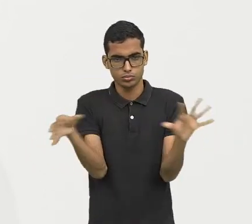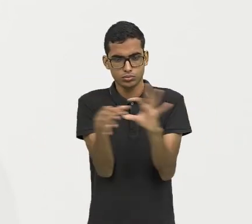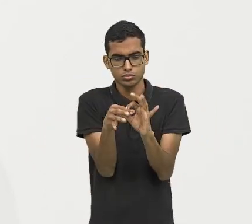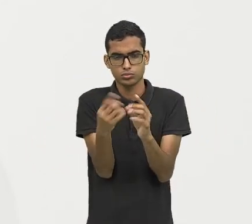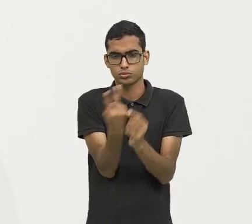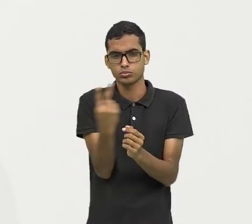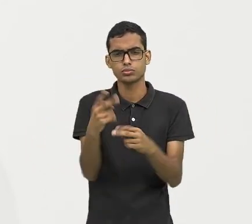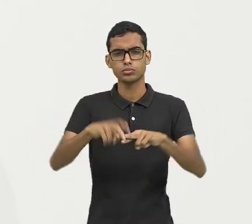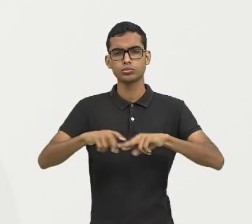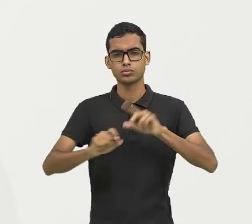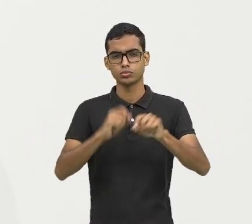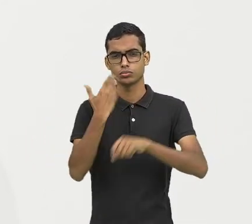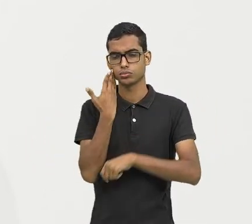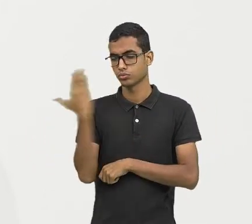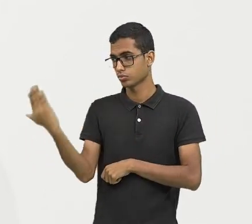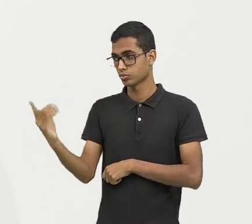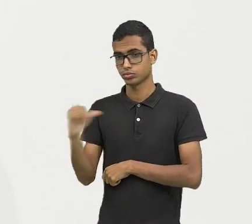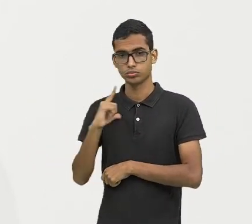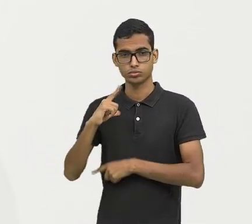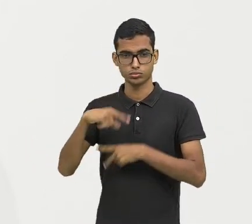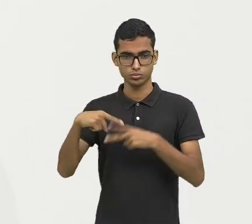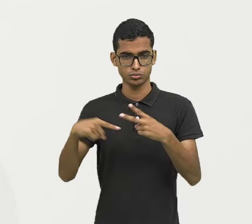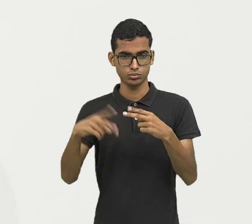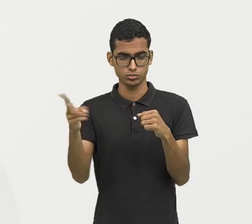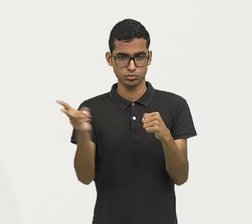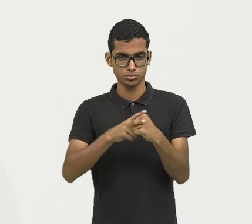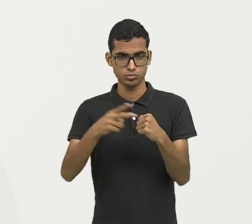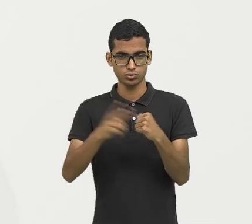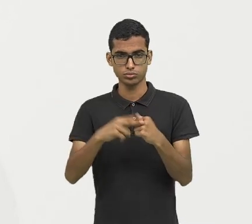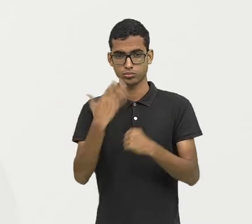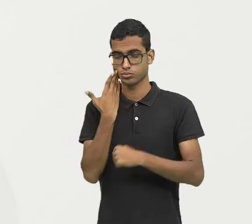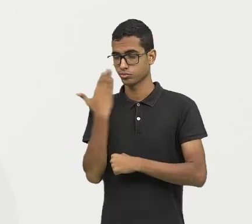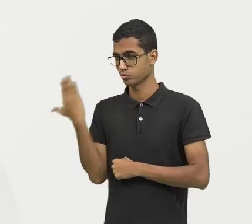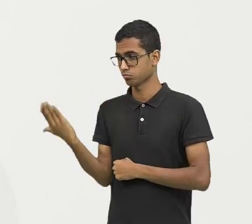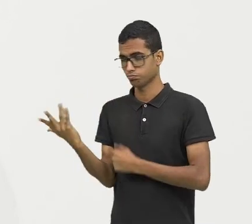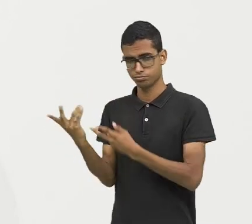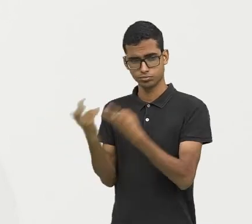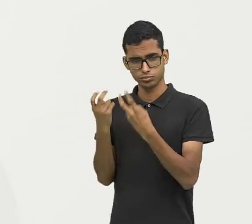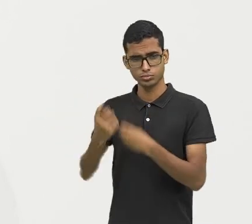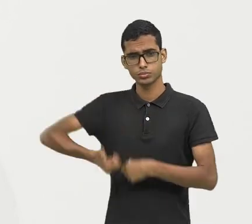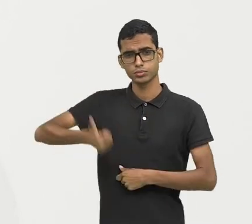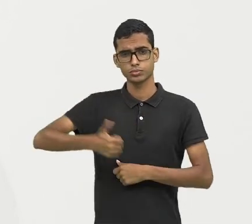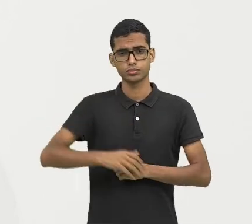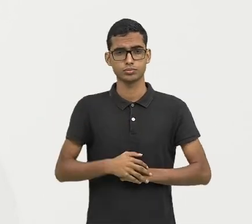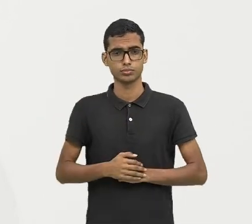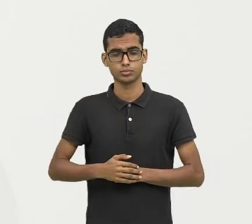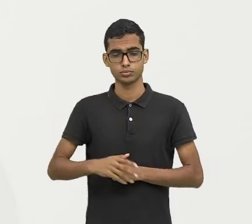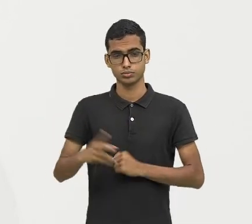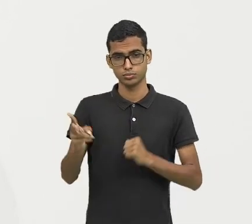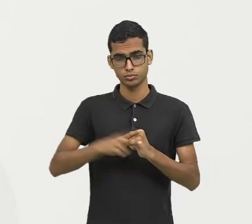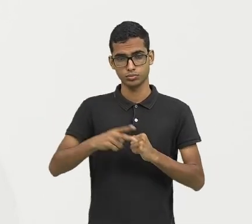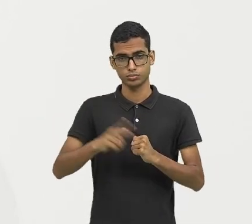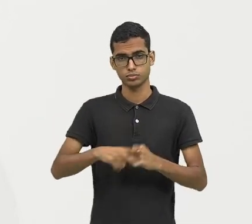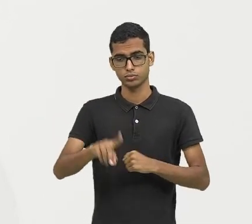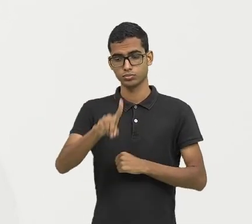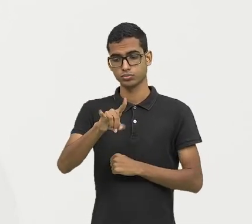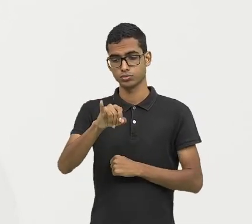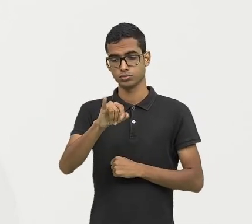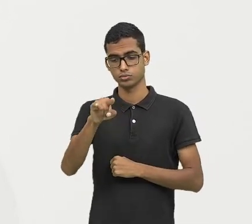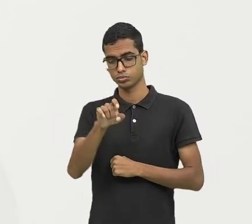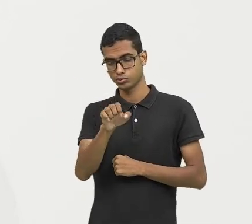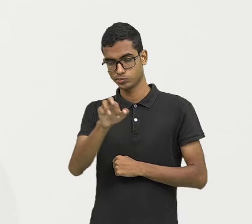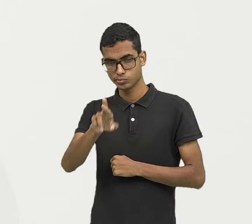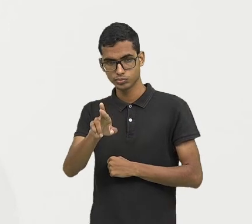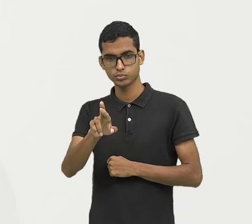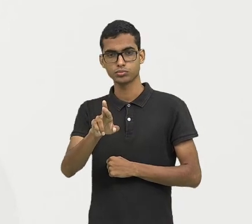orações? Perceba que eu tenho dois verbos neste enunciado. Primeiro, o verbo dizer, certo?